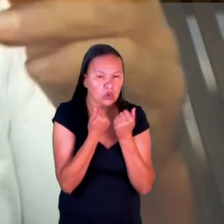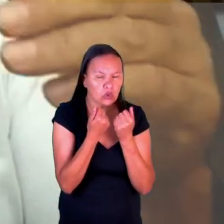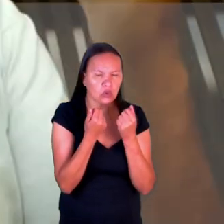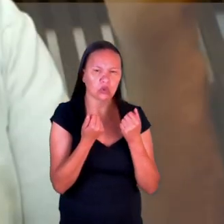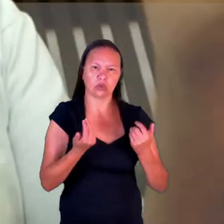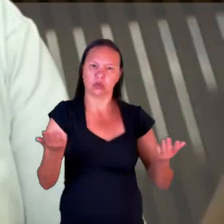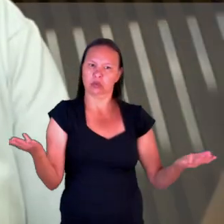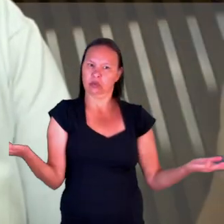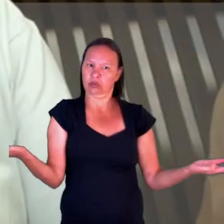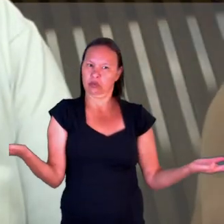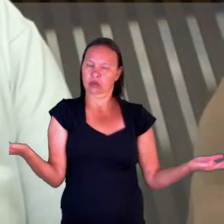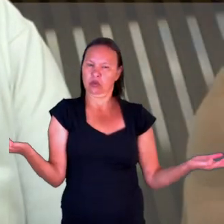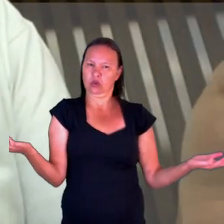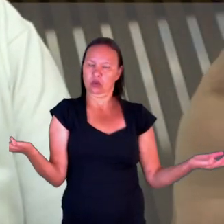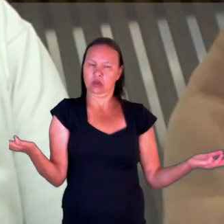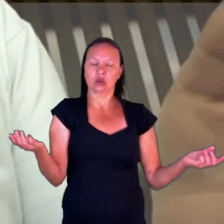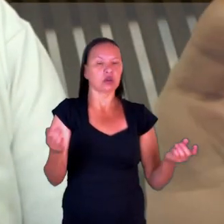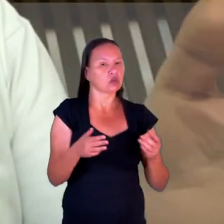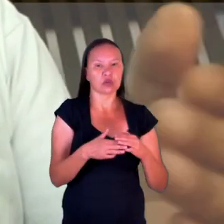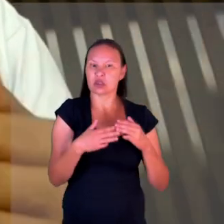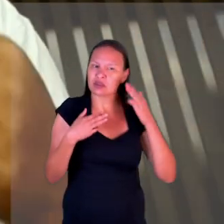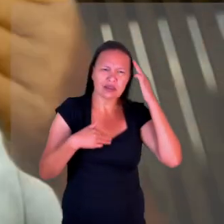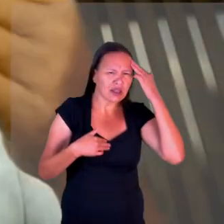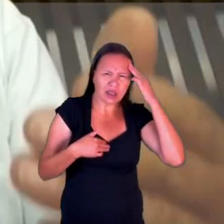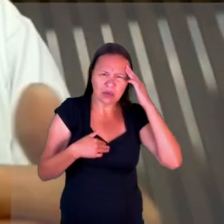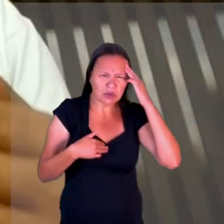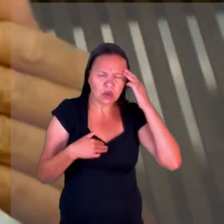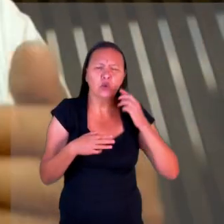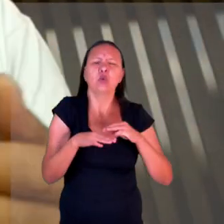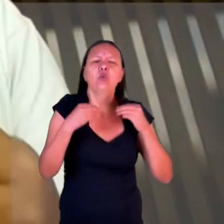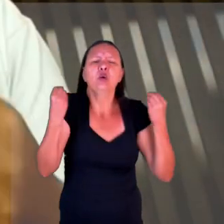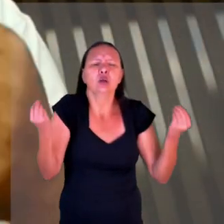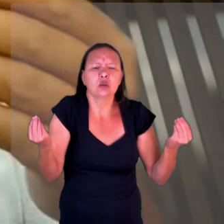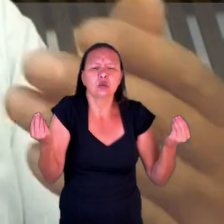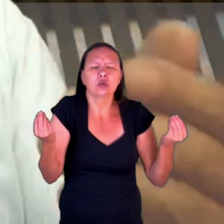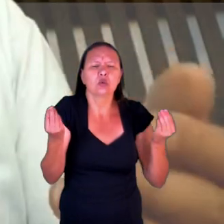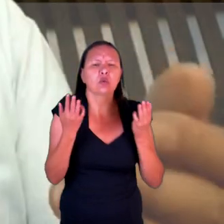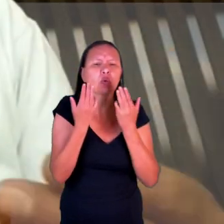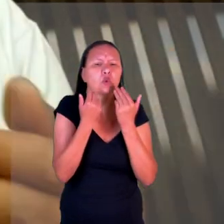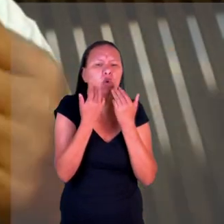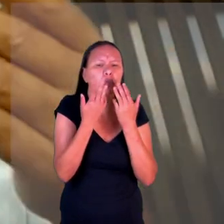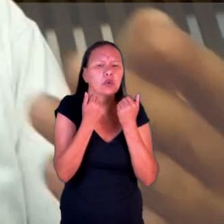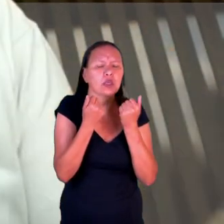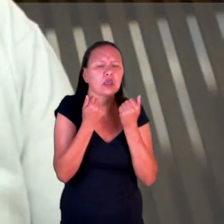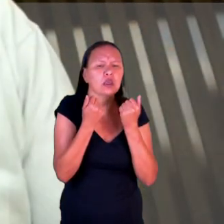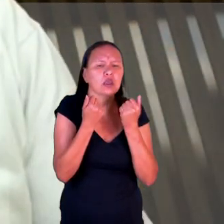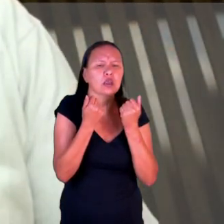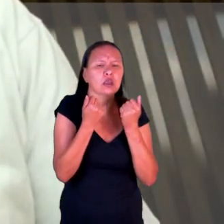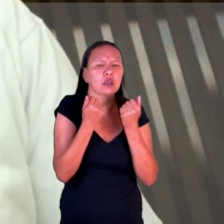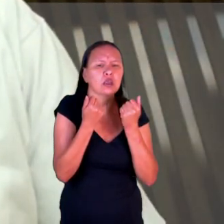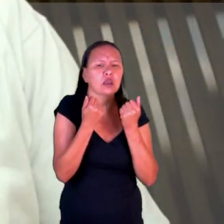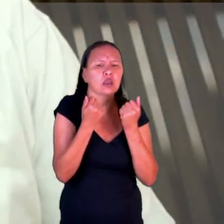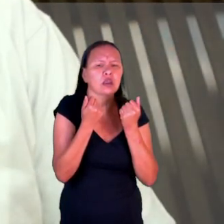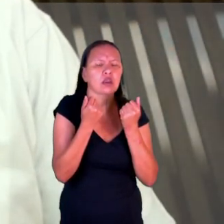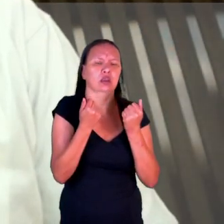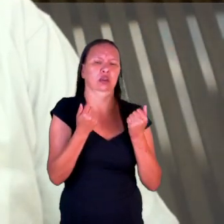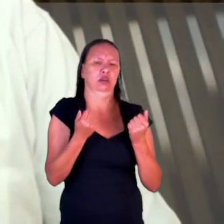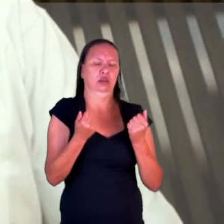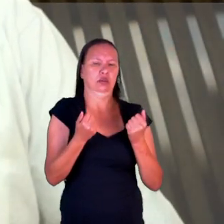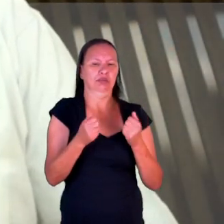ele não tem a certeza de quando volta comer então e eh Há toda uma desregular nesse processo